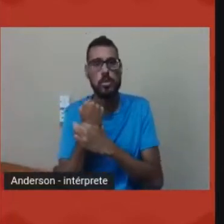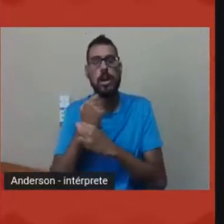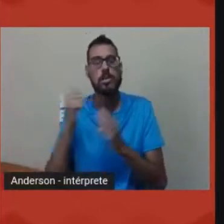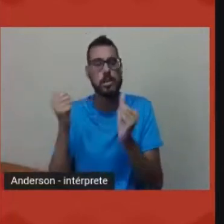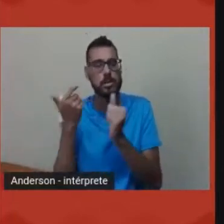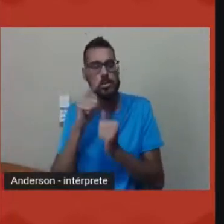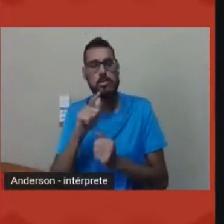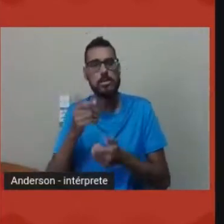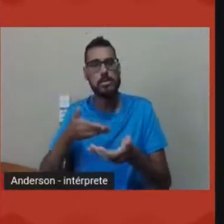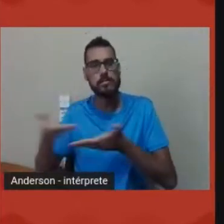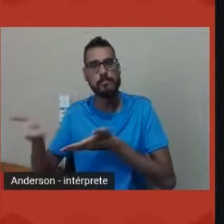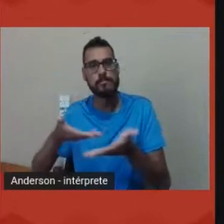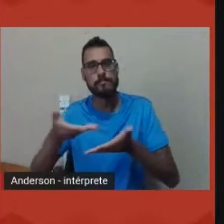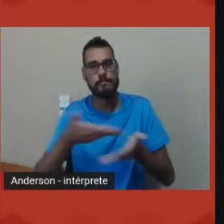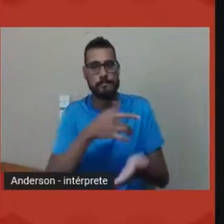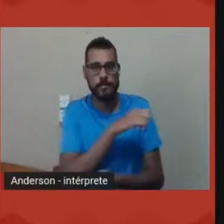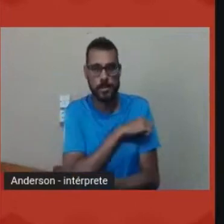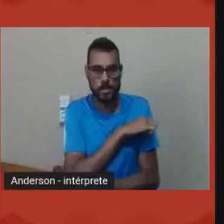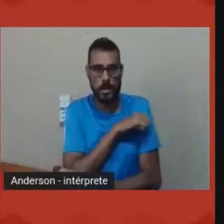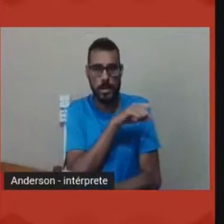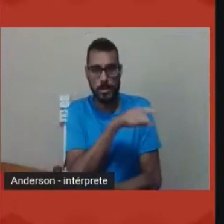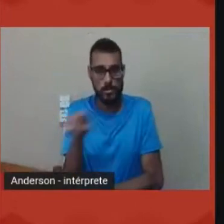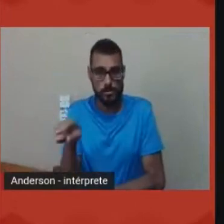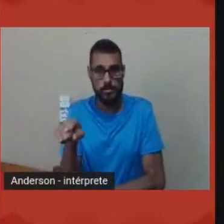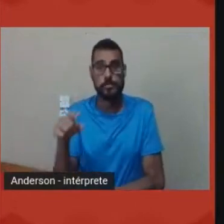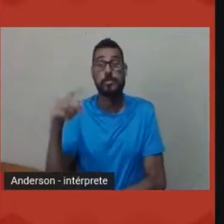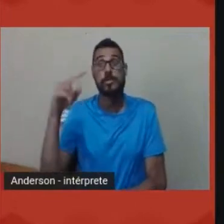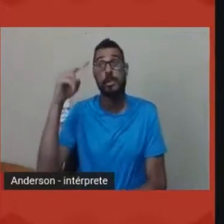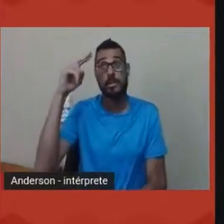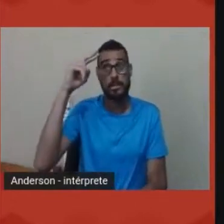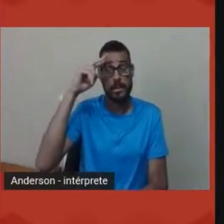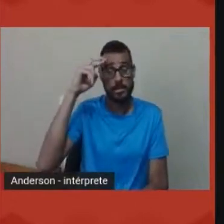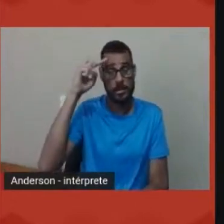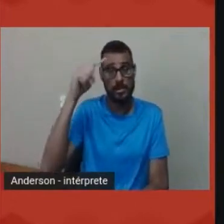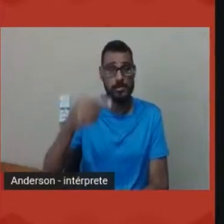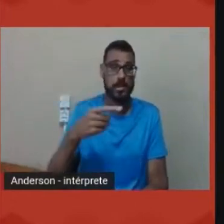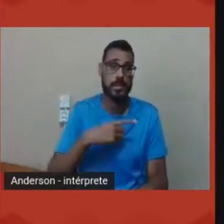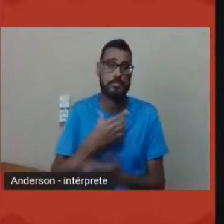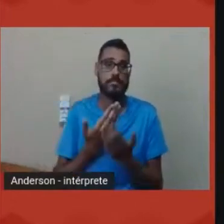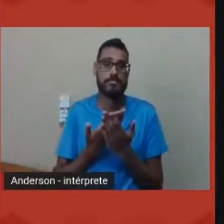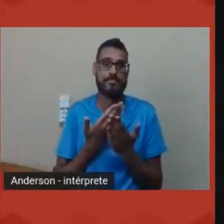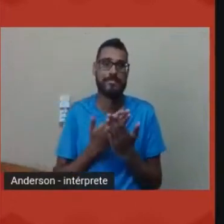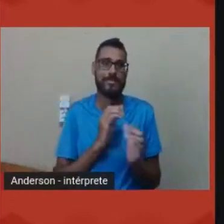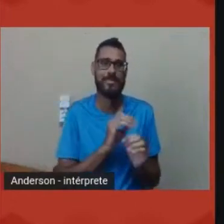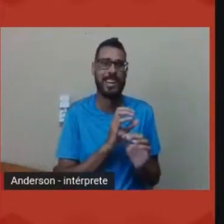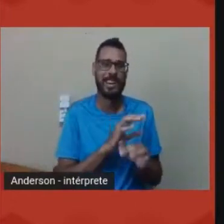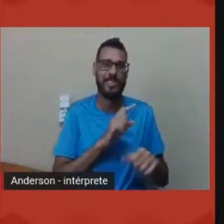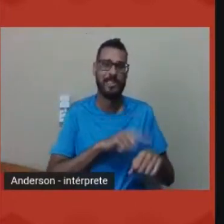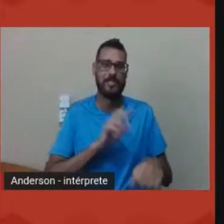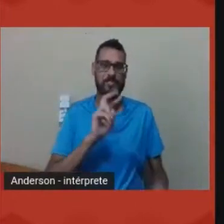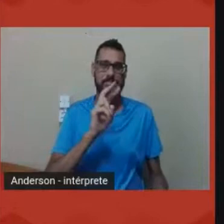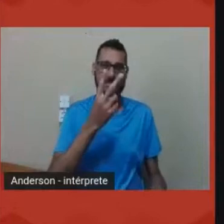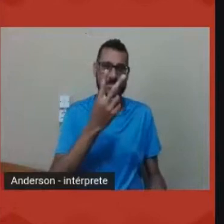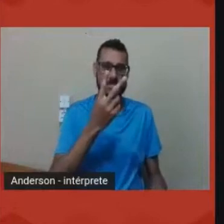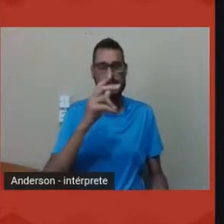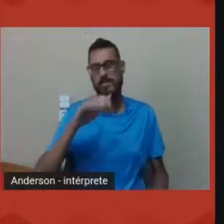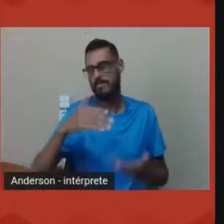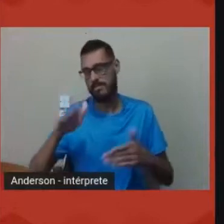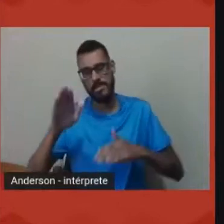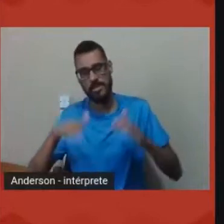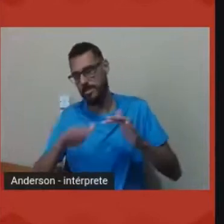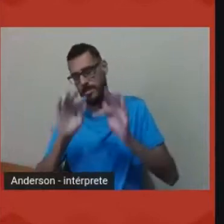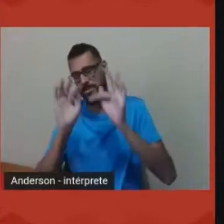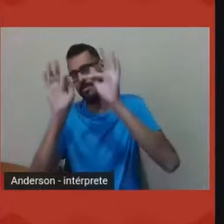tudo mais, né? Segunda-feira eu vou ter aulas 2 horas, então provavelmente eu só entro no final, quando você já deve